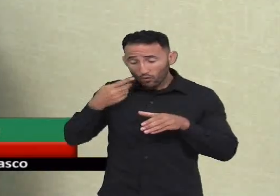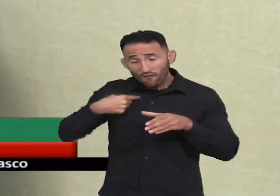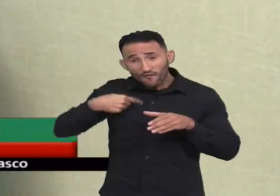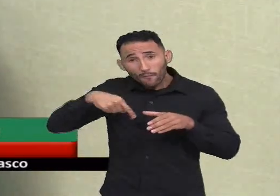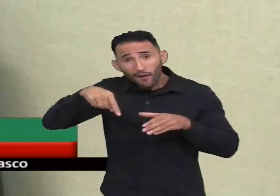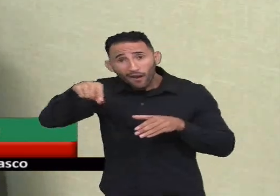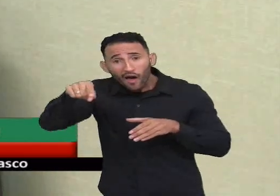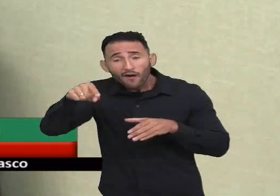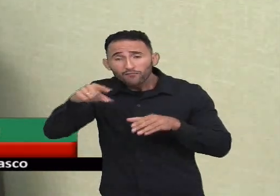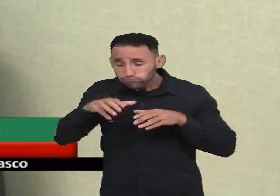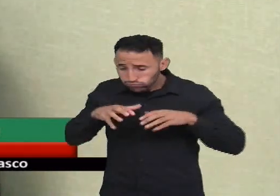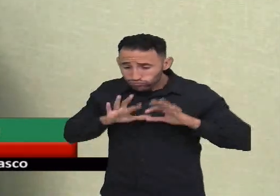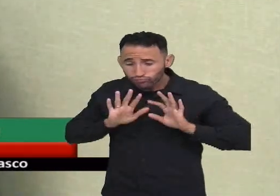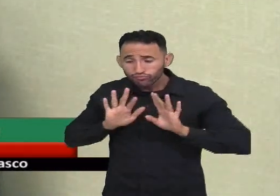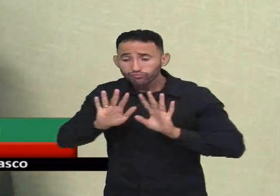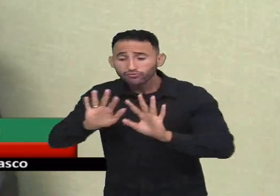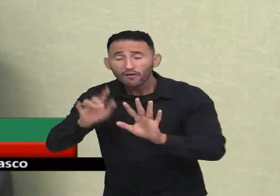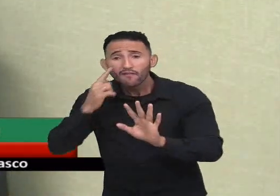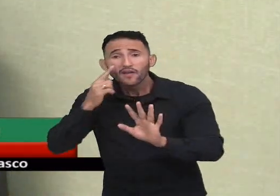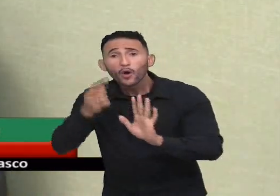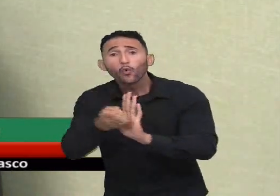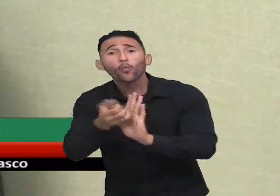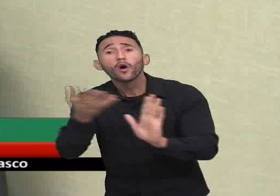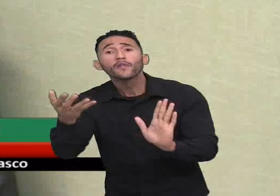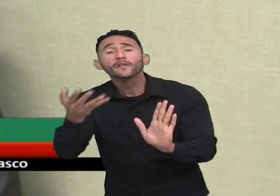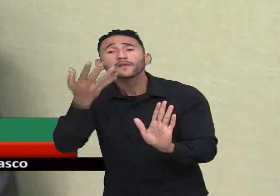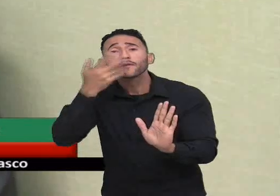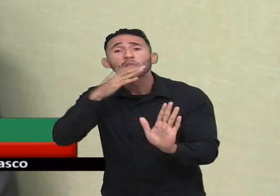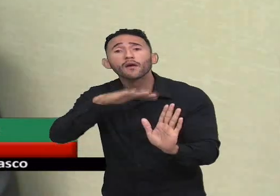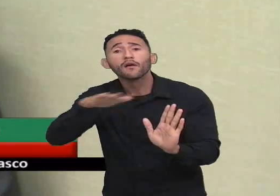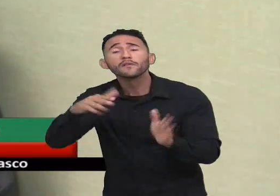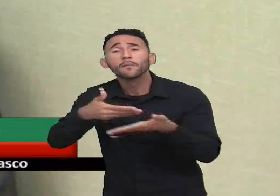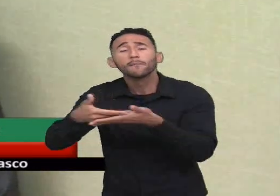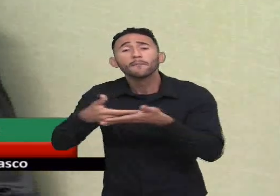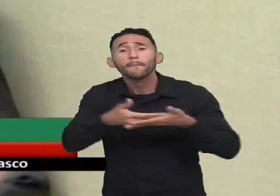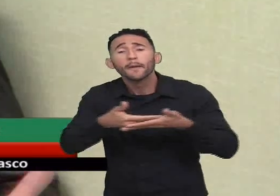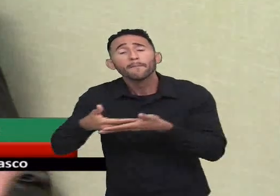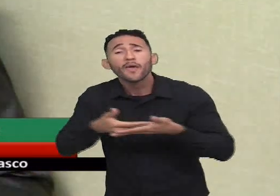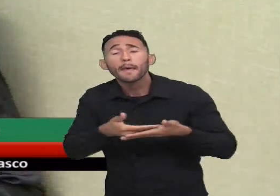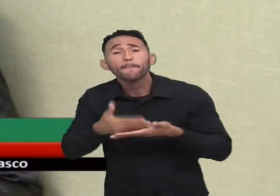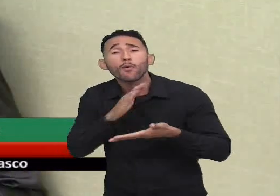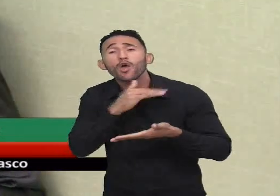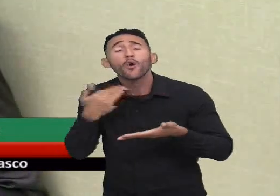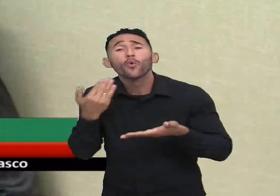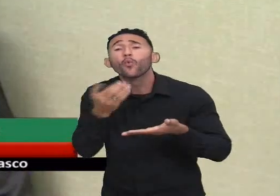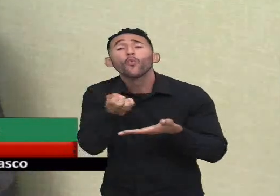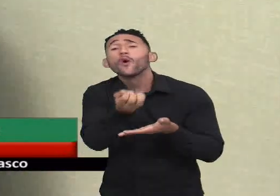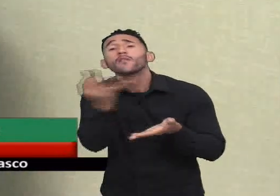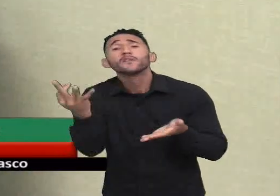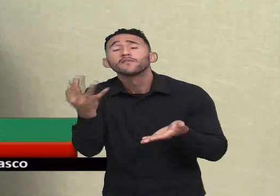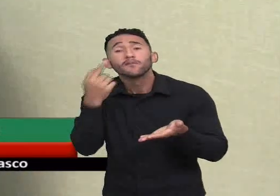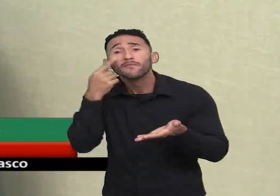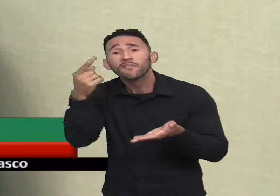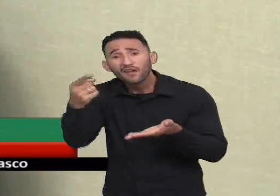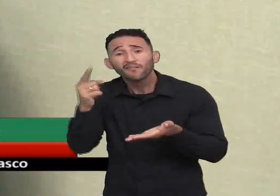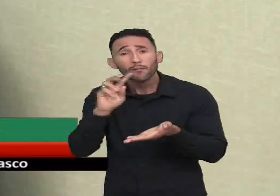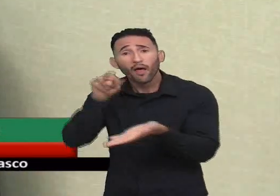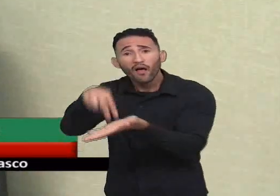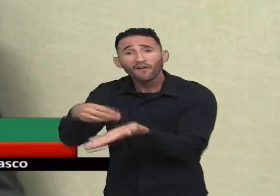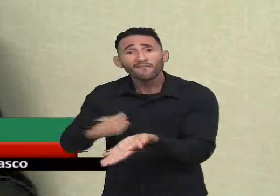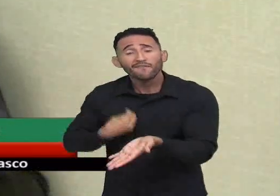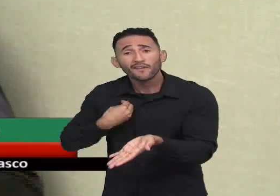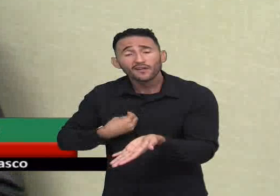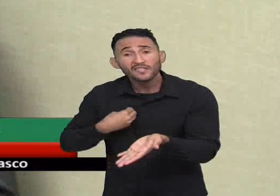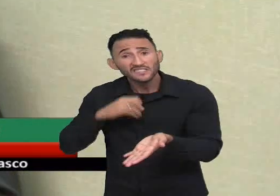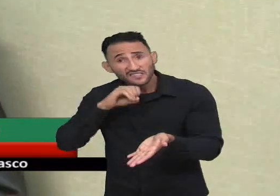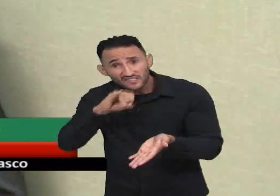apurar quantas pessoas morreram, quantos bebês morreram, quem são as mães, porque se a maternidade dispõe desse mecanismo, a